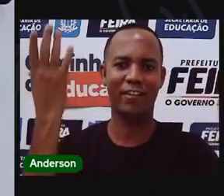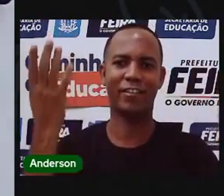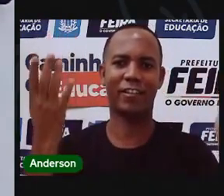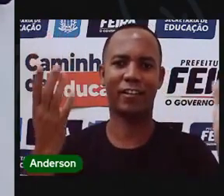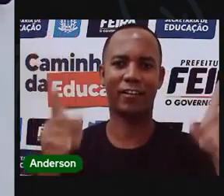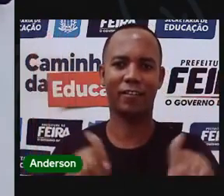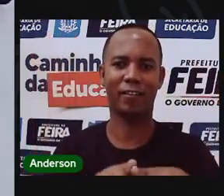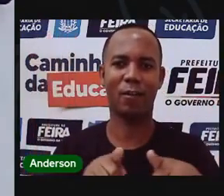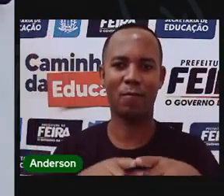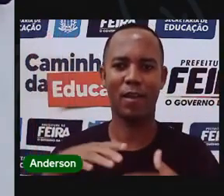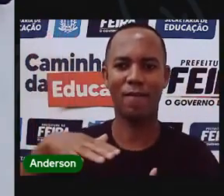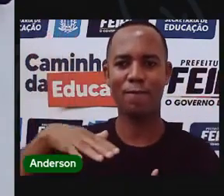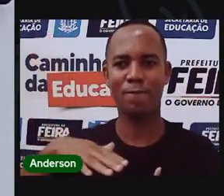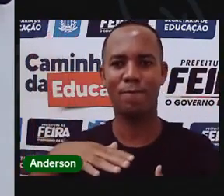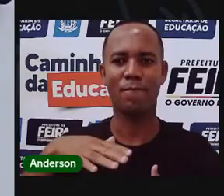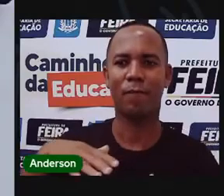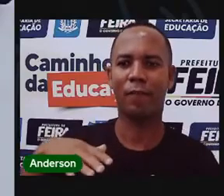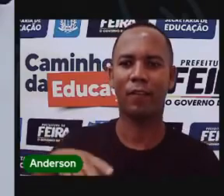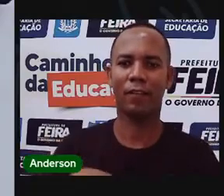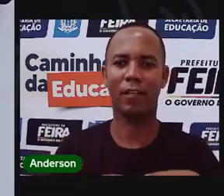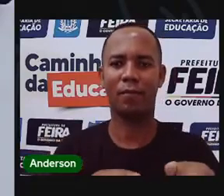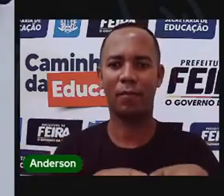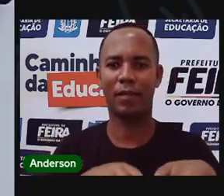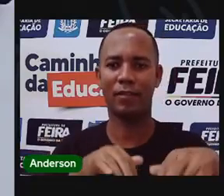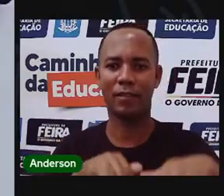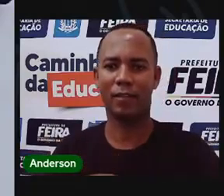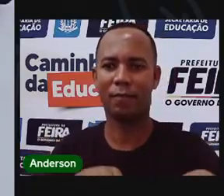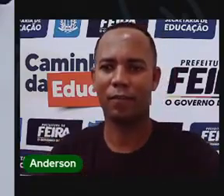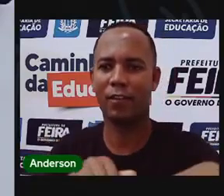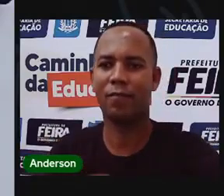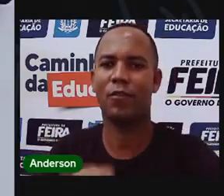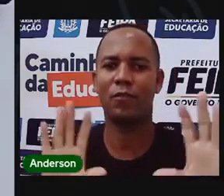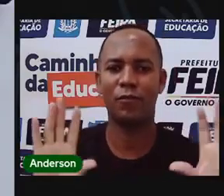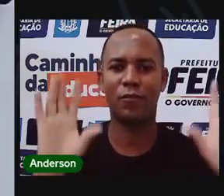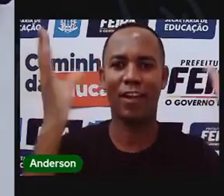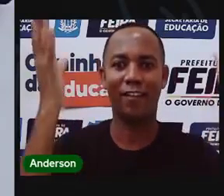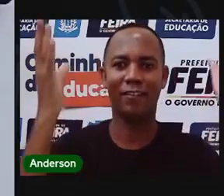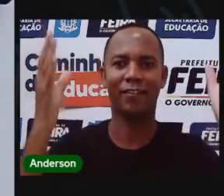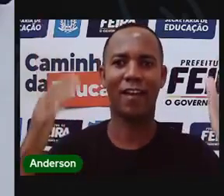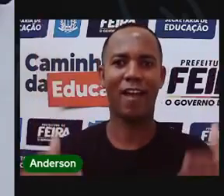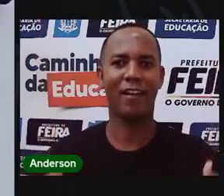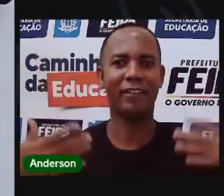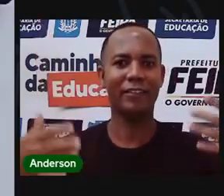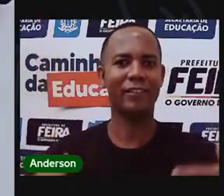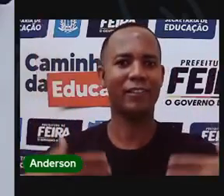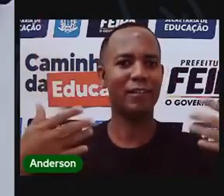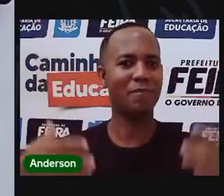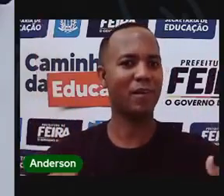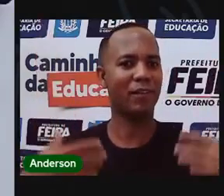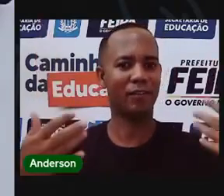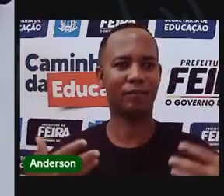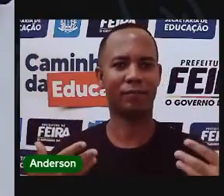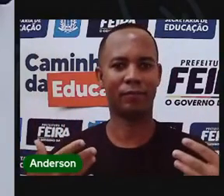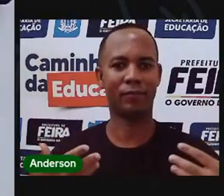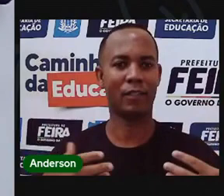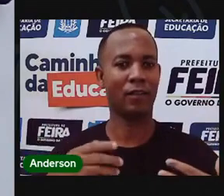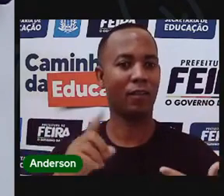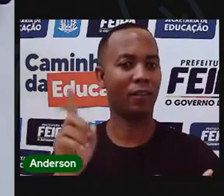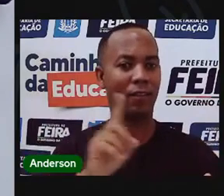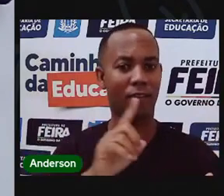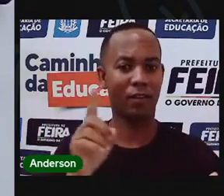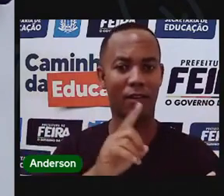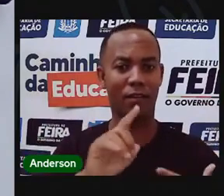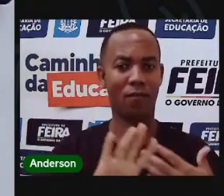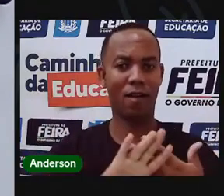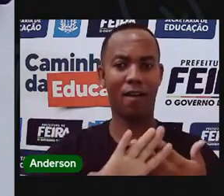João. Em setembro tem a Expofeira, que anima a terra boiadeira. Não afasta